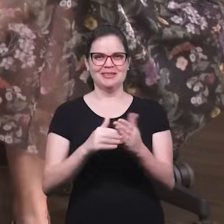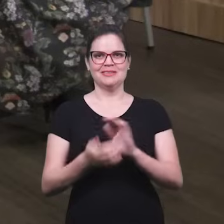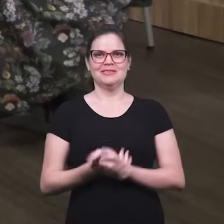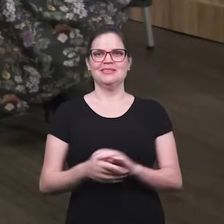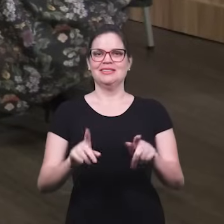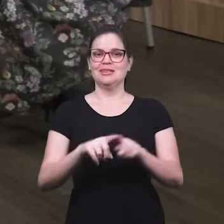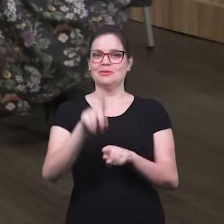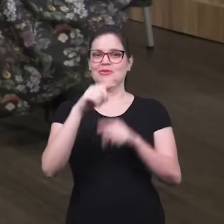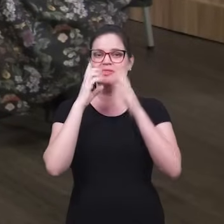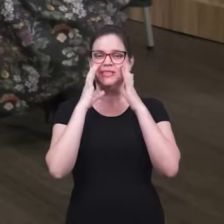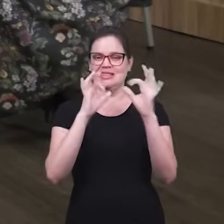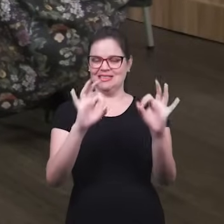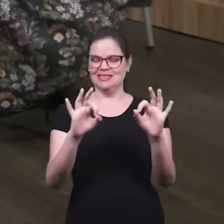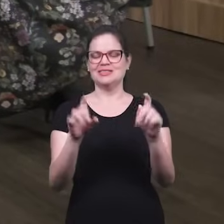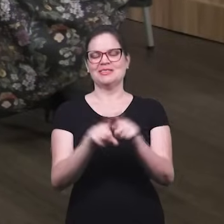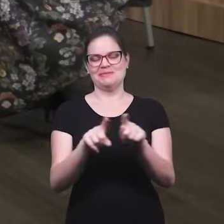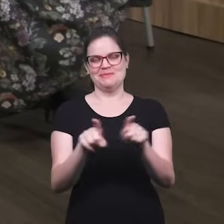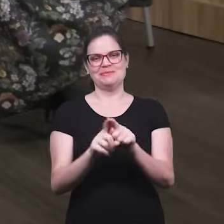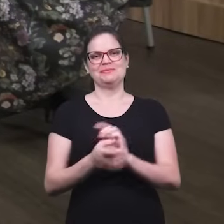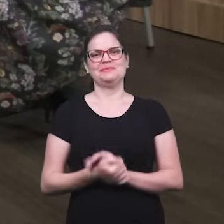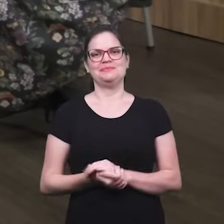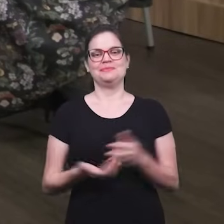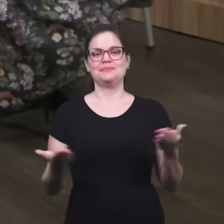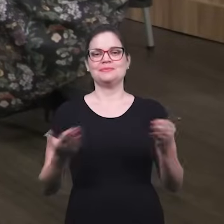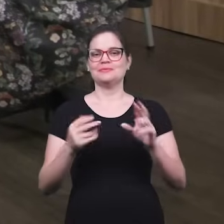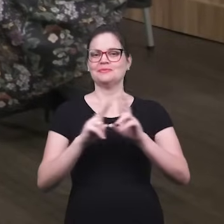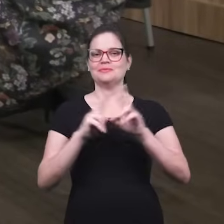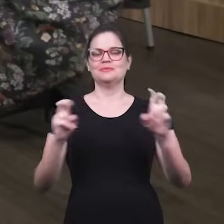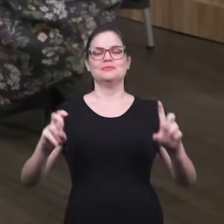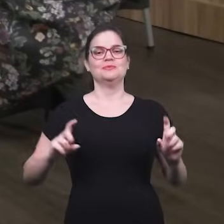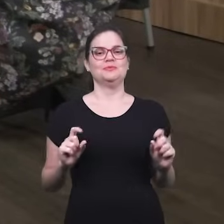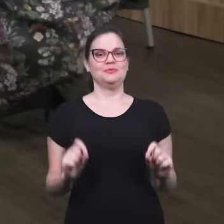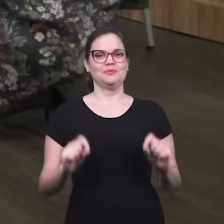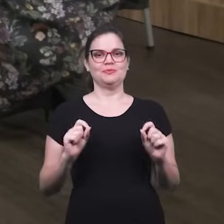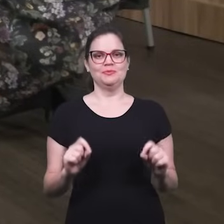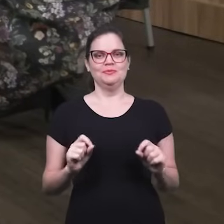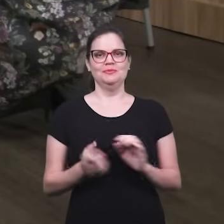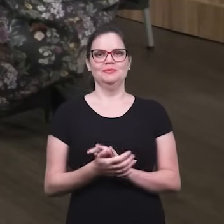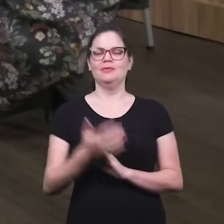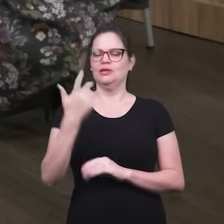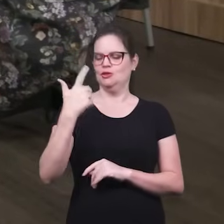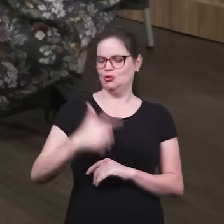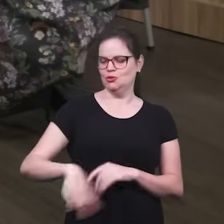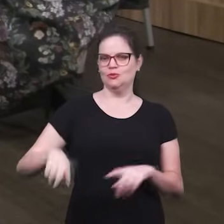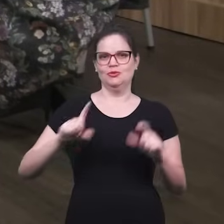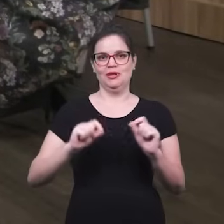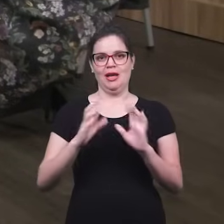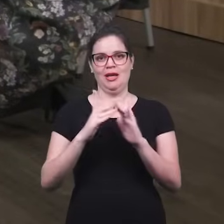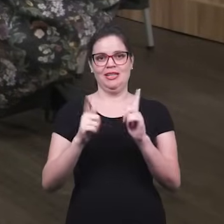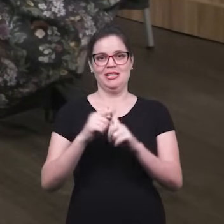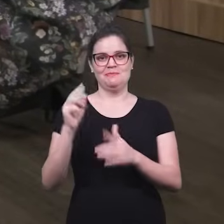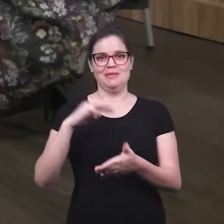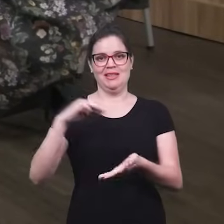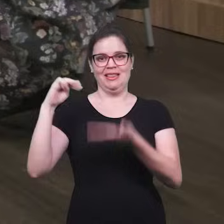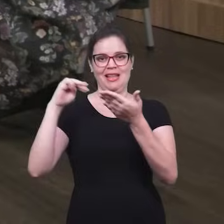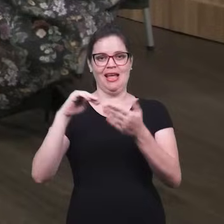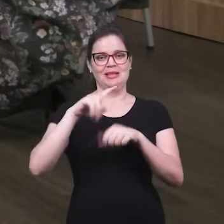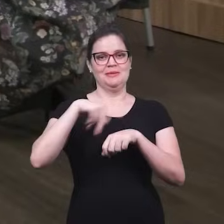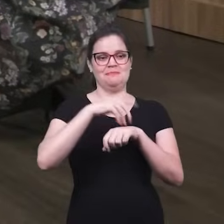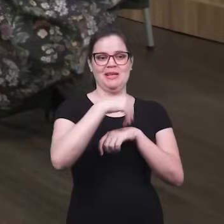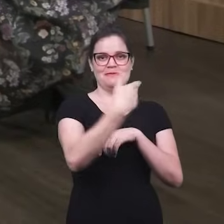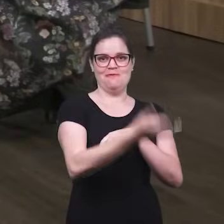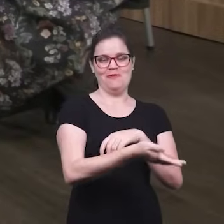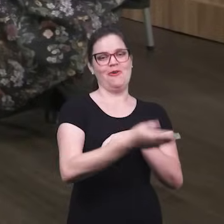conosco e também os que estão nos assistindo. Hoje o tema do nosso programa é, mais uma vez, a obra no exterior,